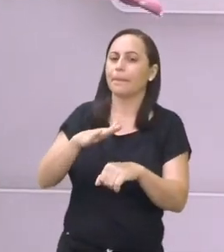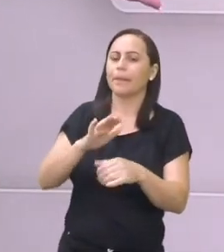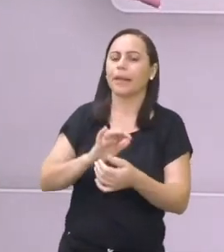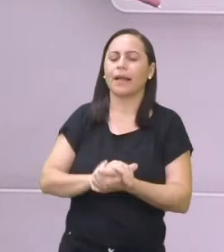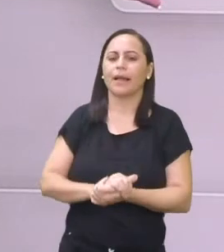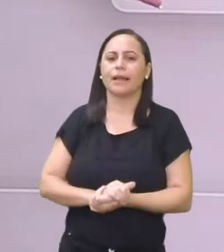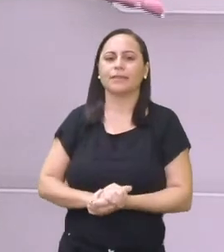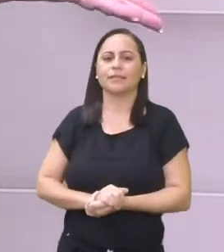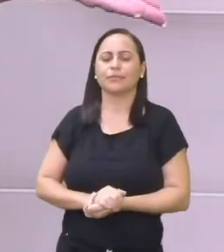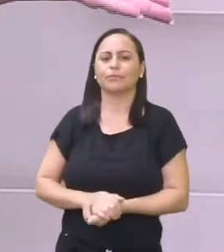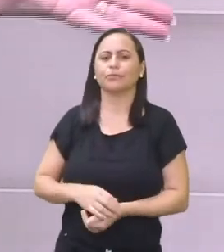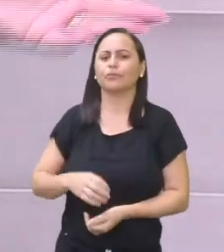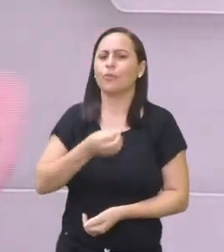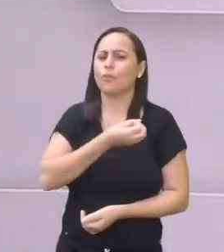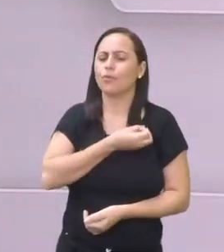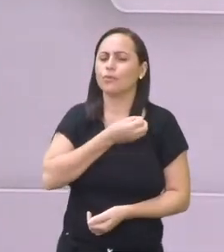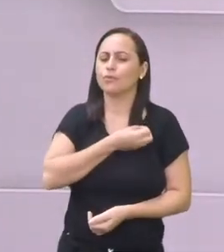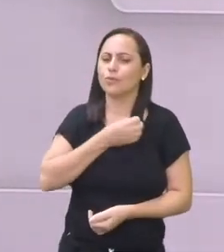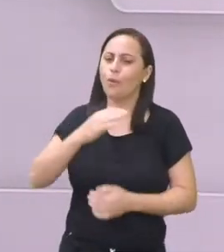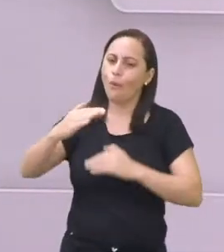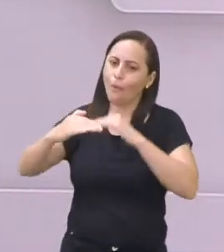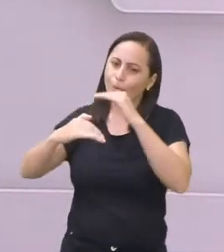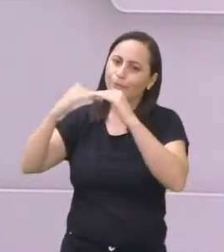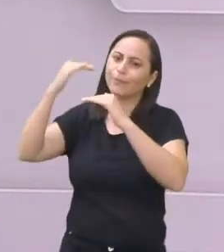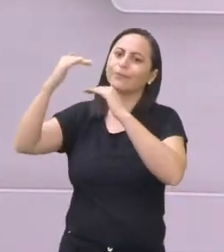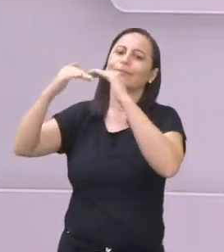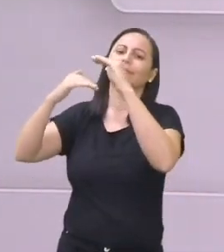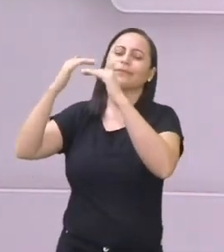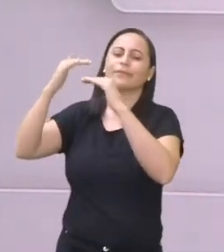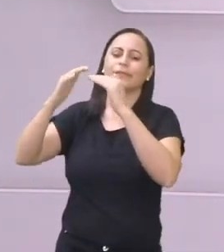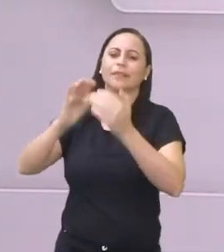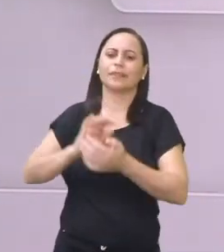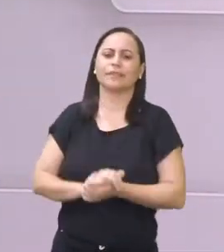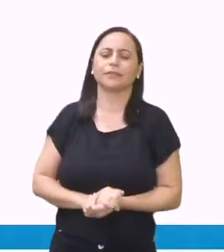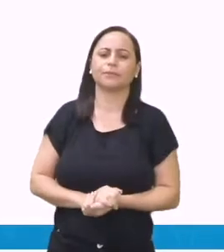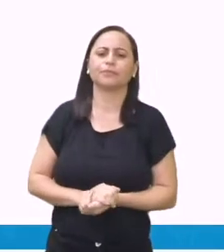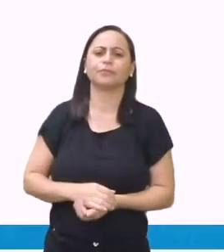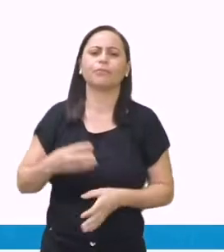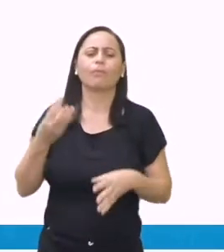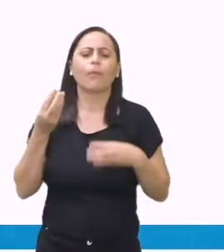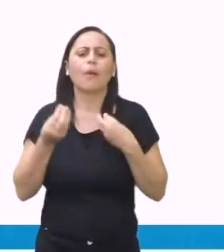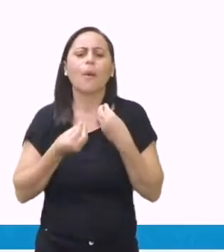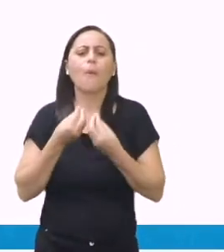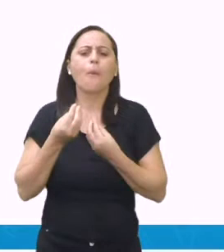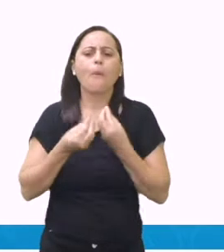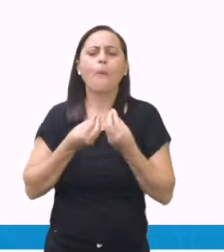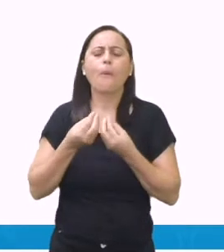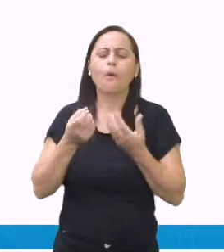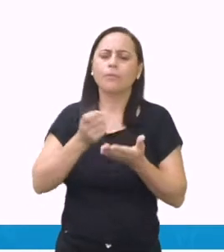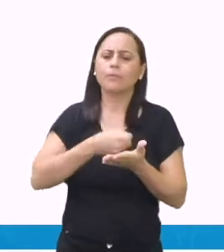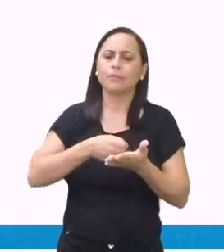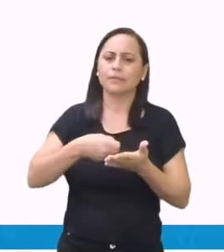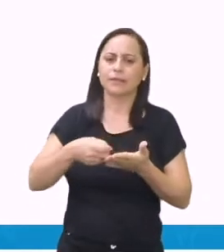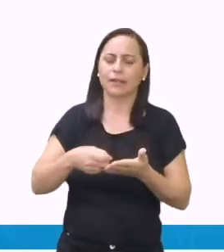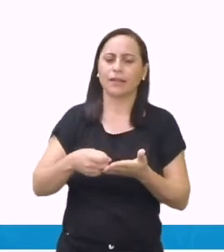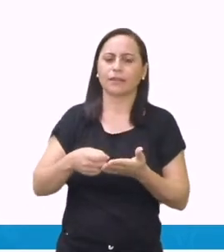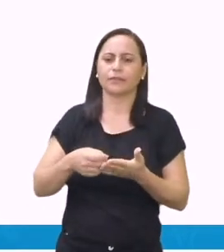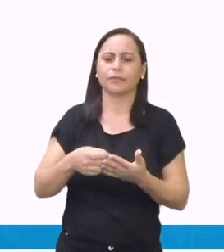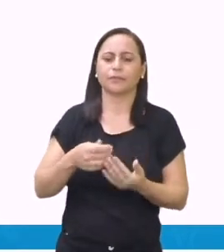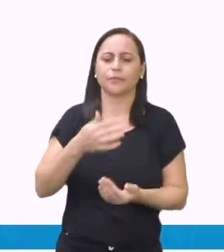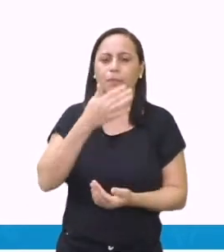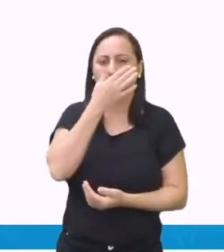os números só vão crescendo, não é mesmo? E como eu escrevo esse número aqui, ó?